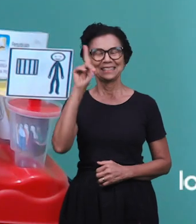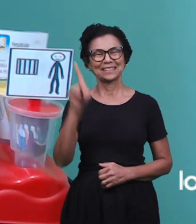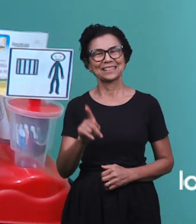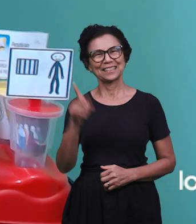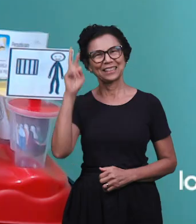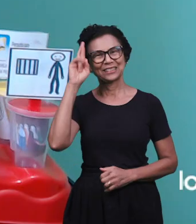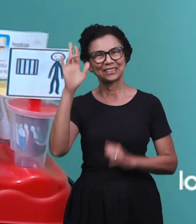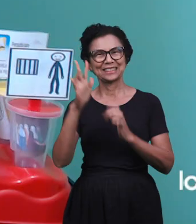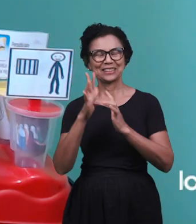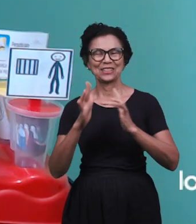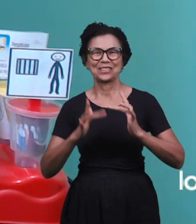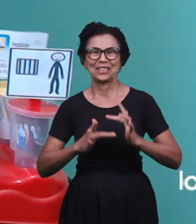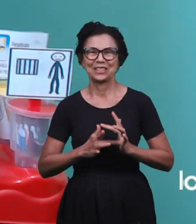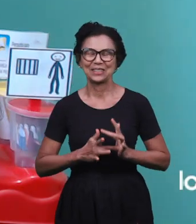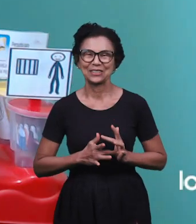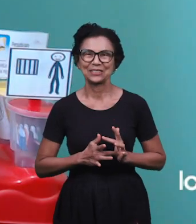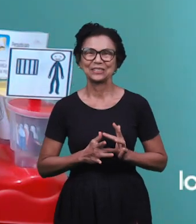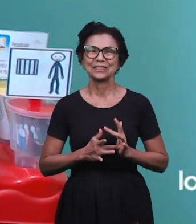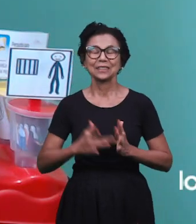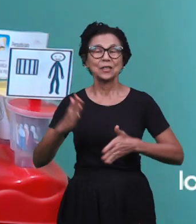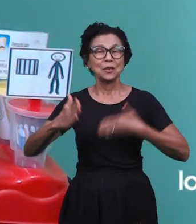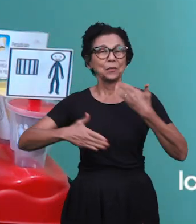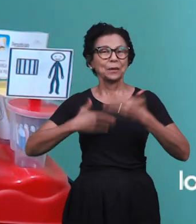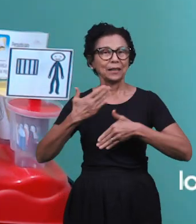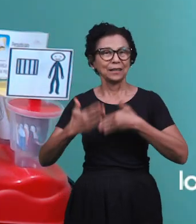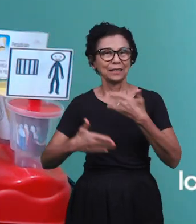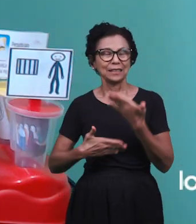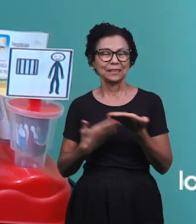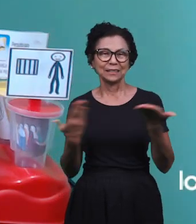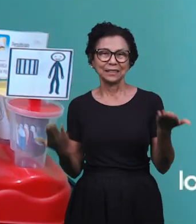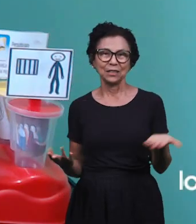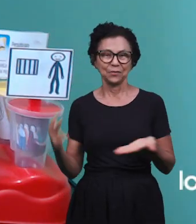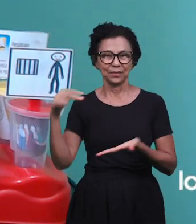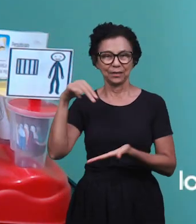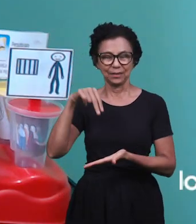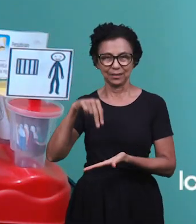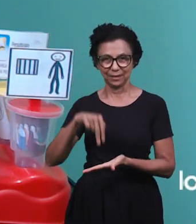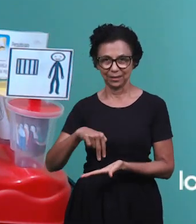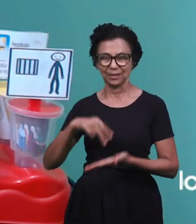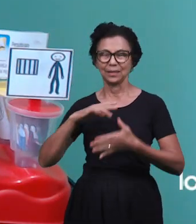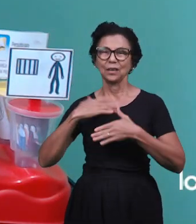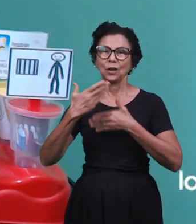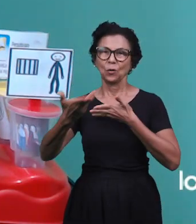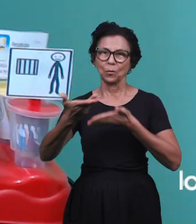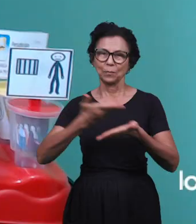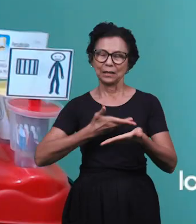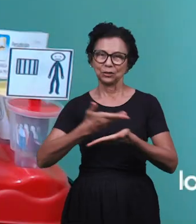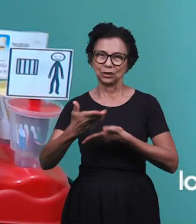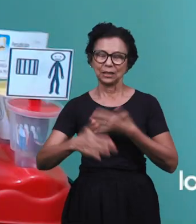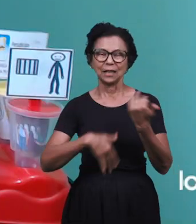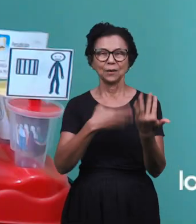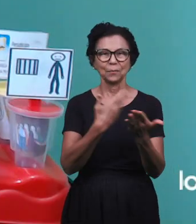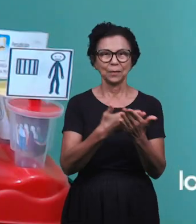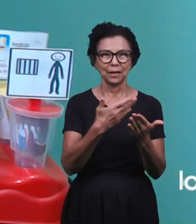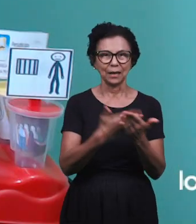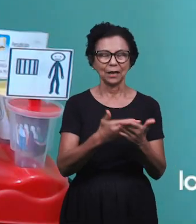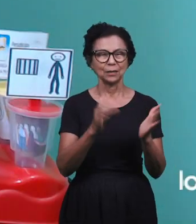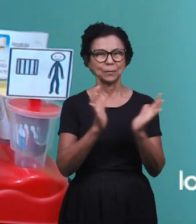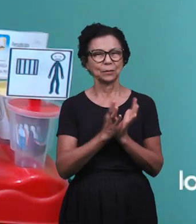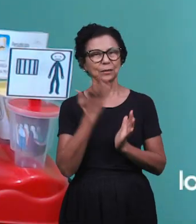A paz do Senhor Jesus, é uma alegria nós estarmos aqui para falarmos de mais uma aula para as